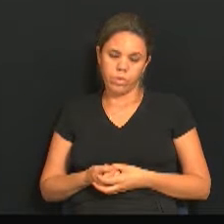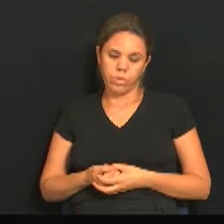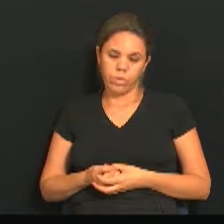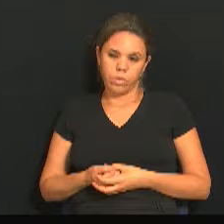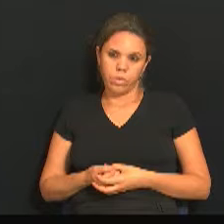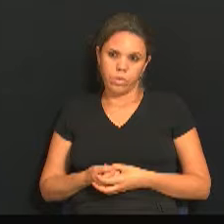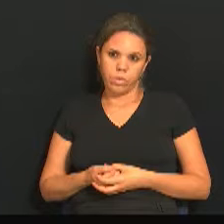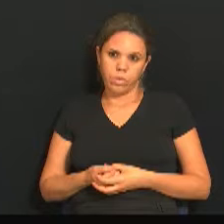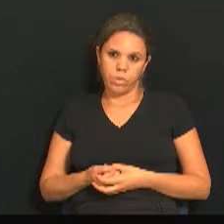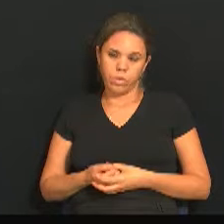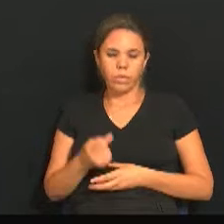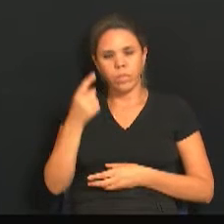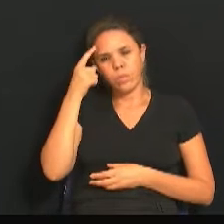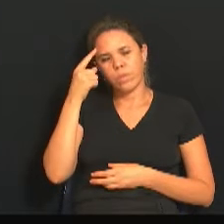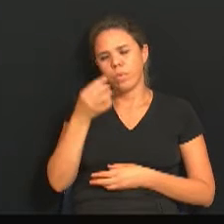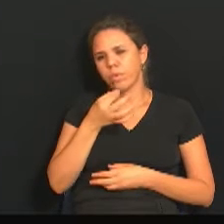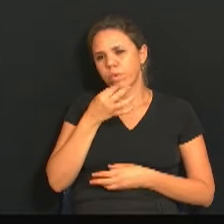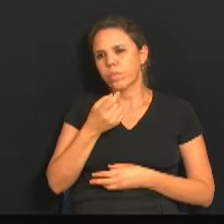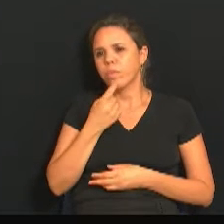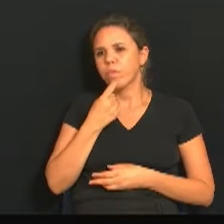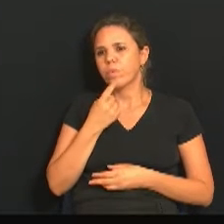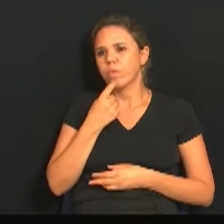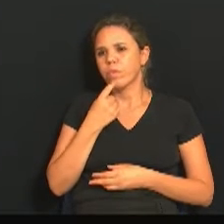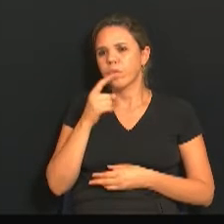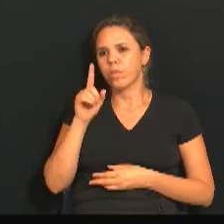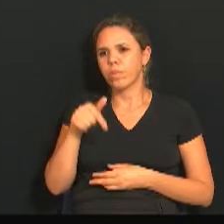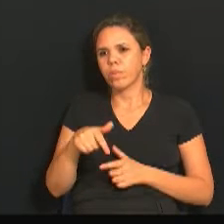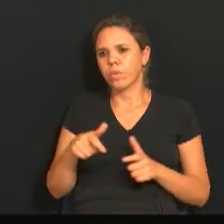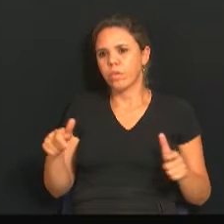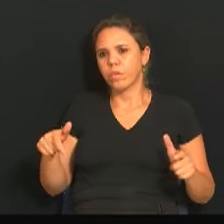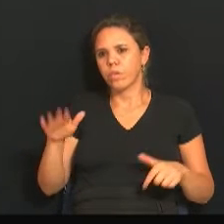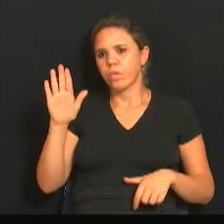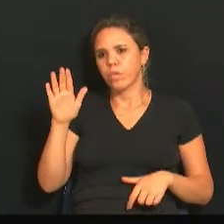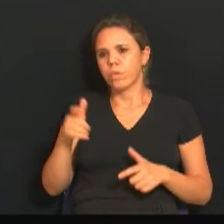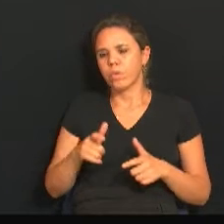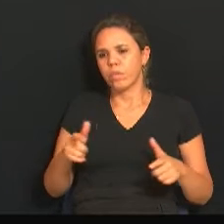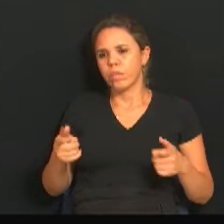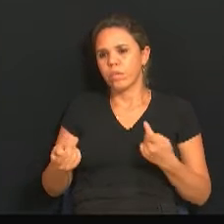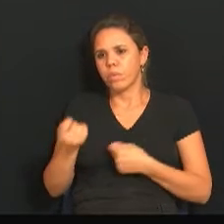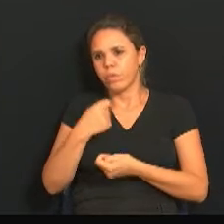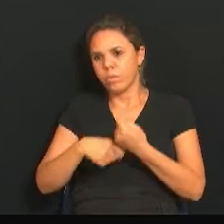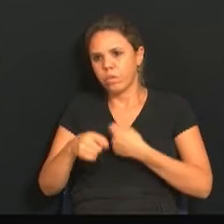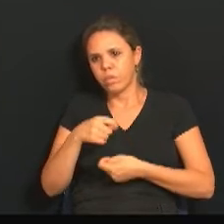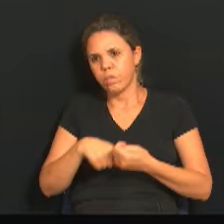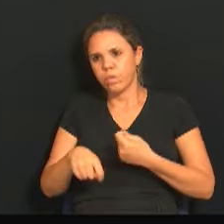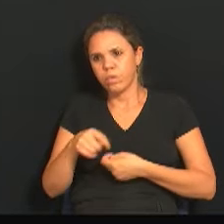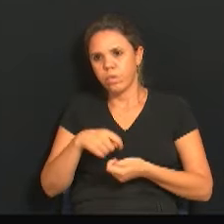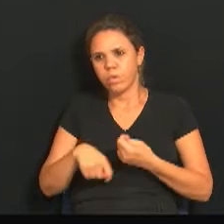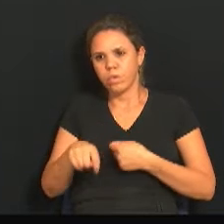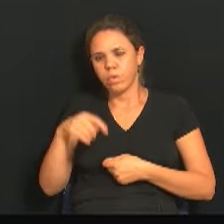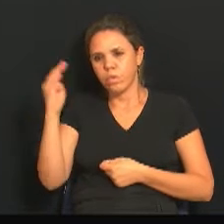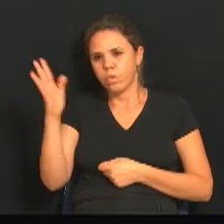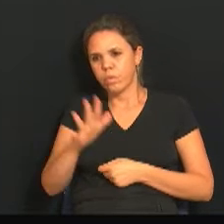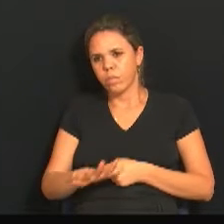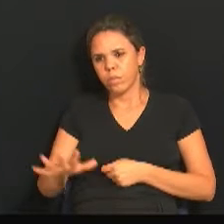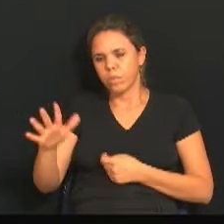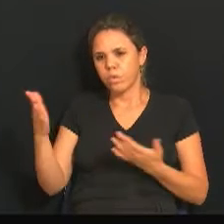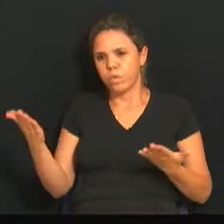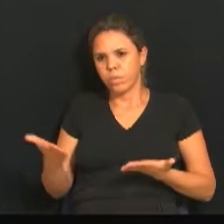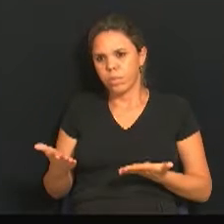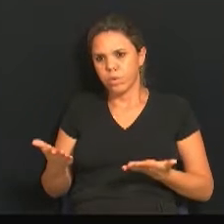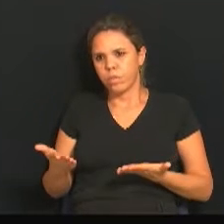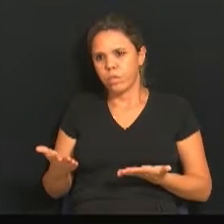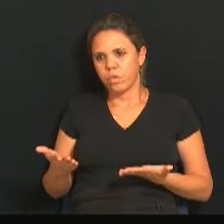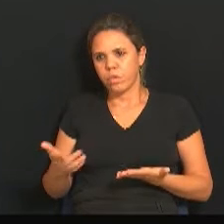Eu penso o seguinte, Campinas é um dos maiores destinos de negócio do Brasil hoje, se eu não me engano, é o